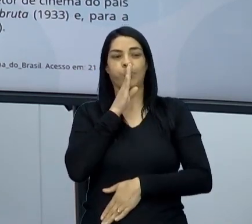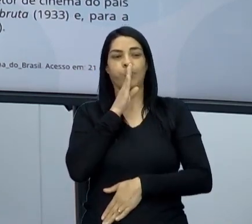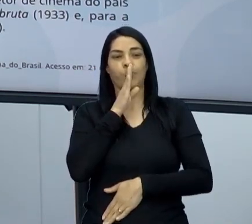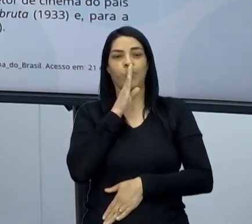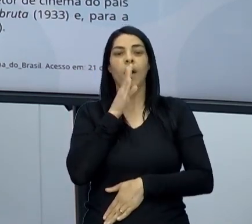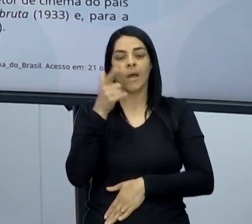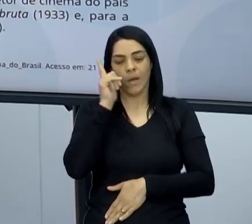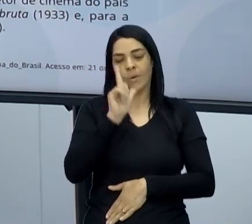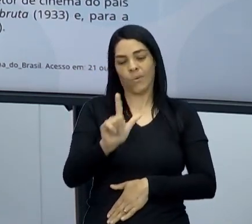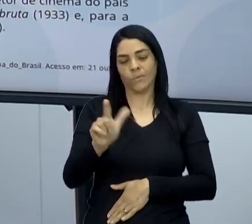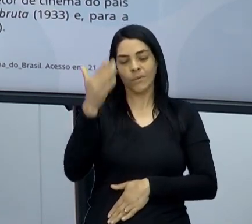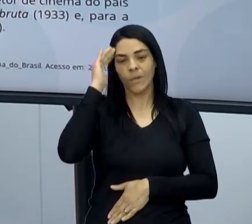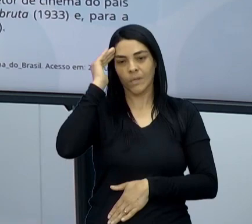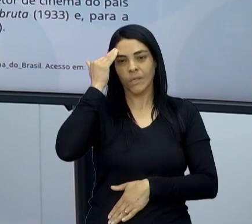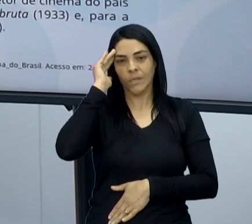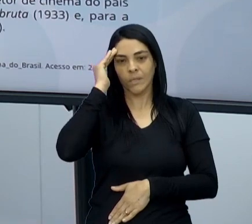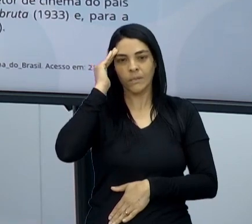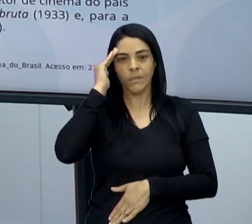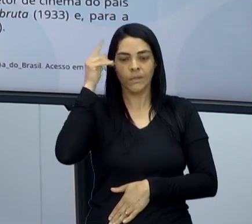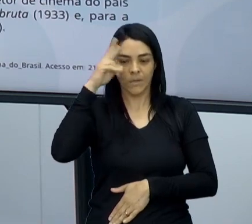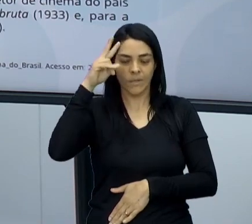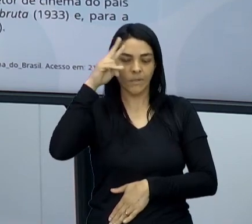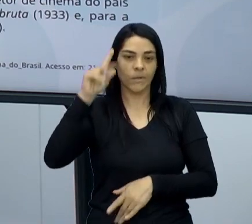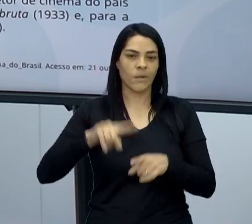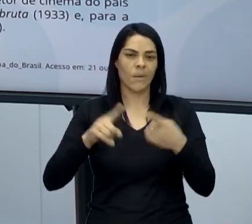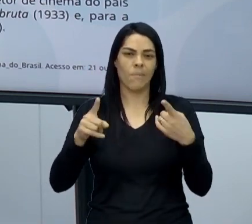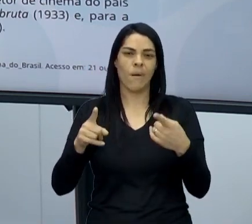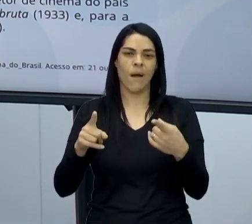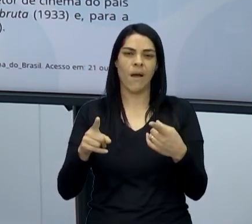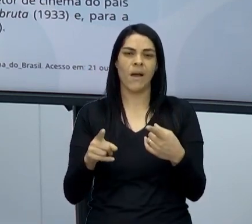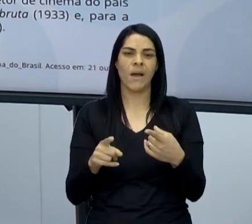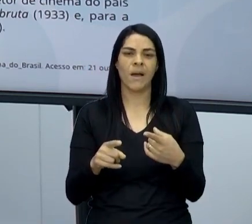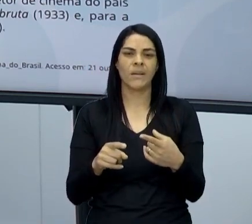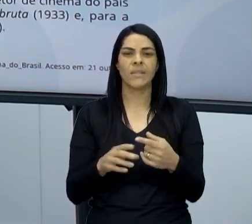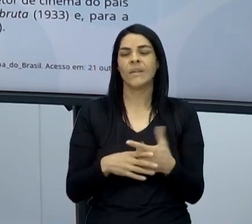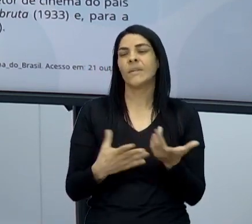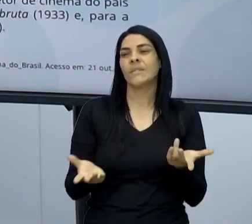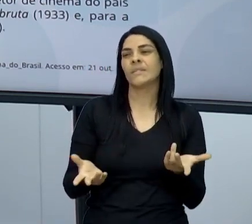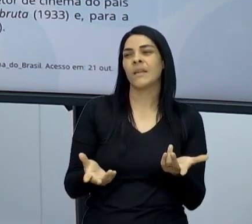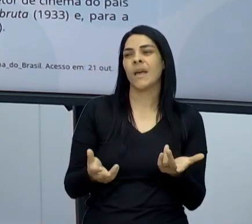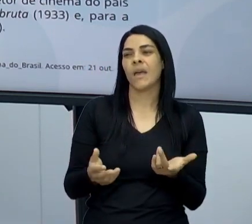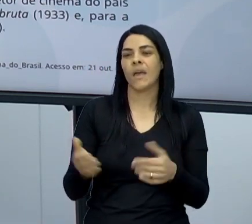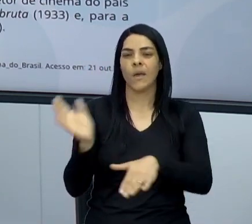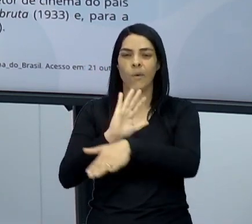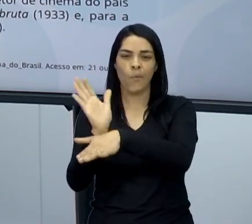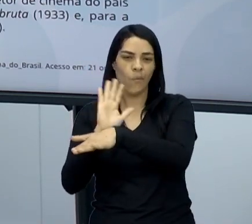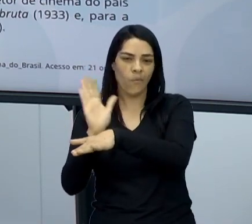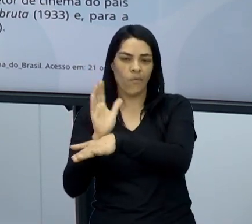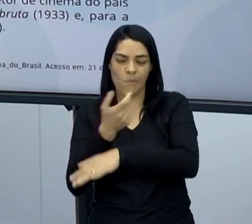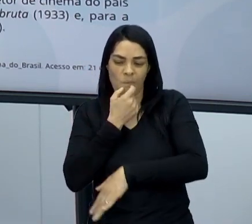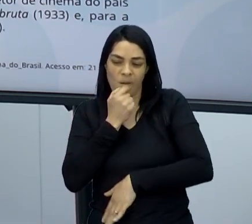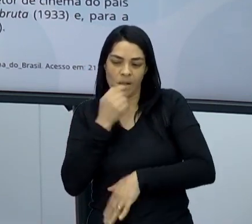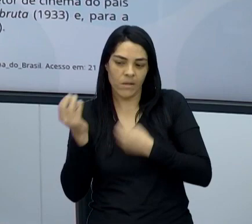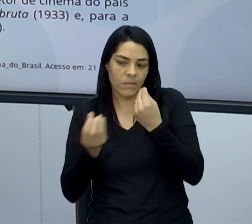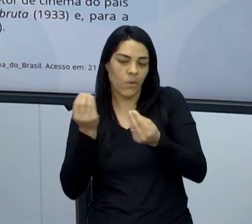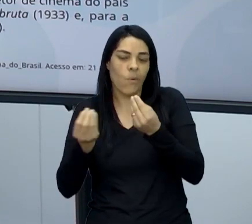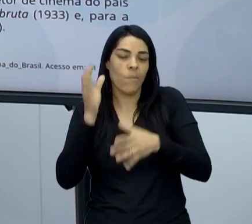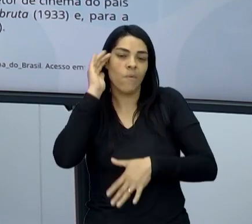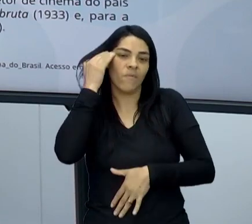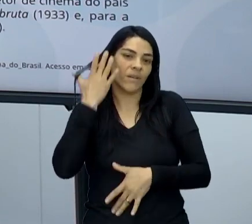Mas o cinema falado, está falado em inglês. E não tinha legendinha, tradução, dublagem, não tinha. Então,